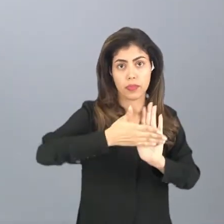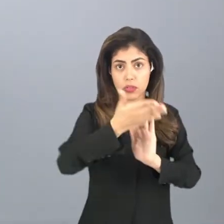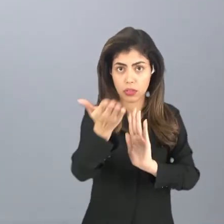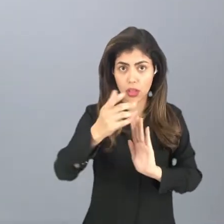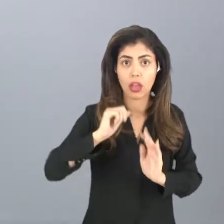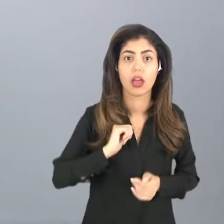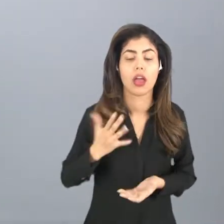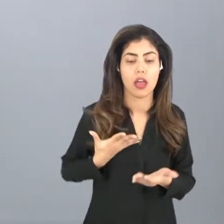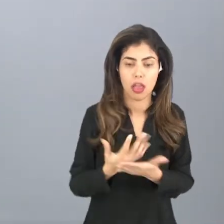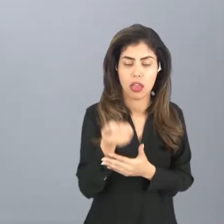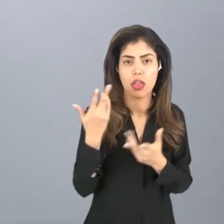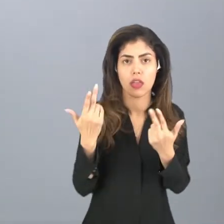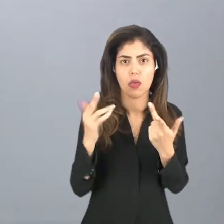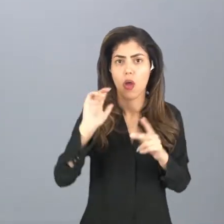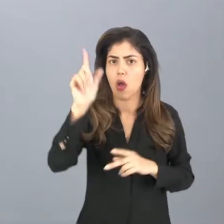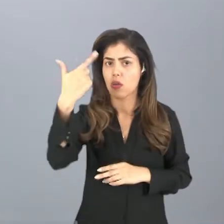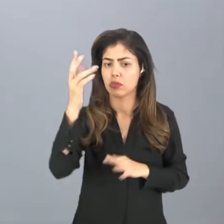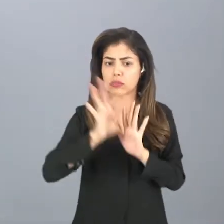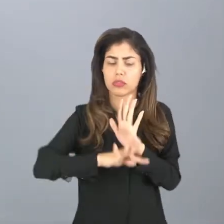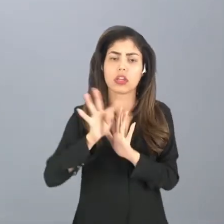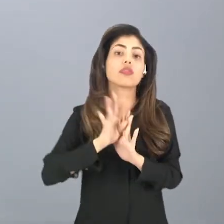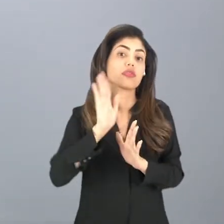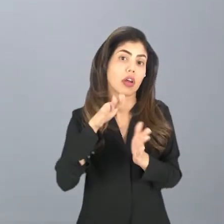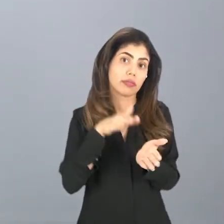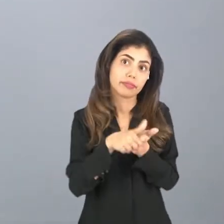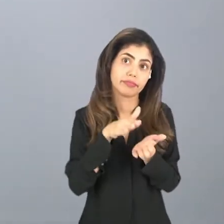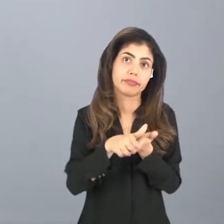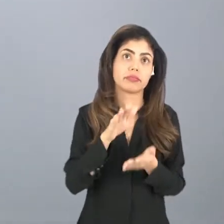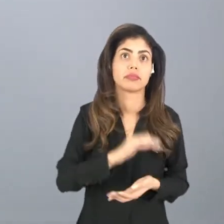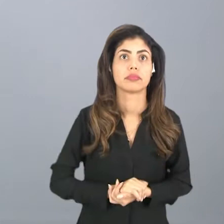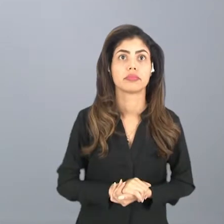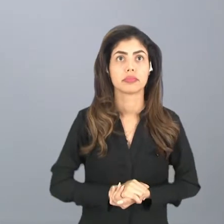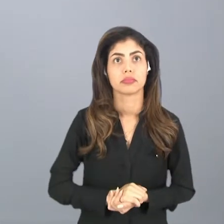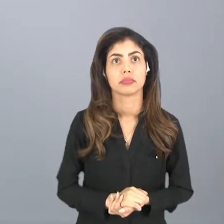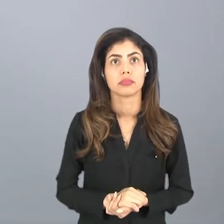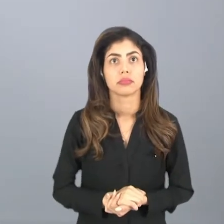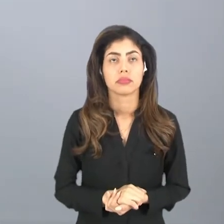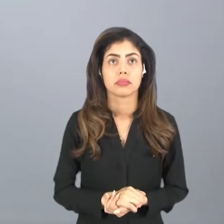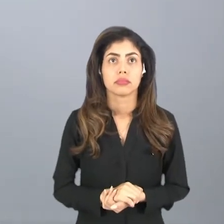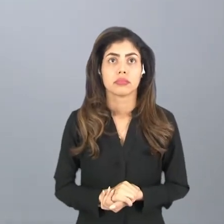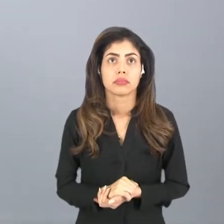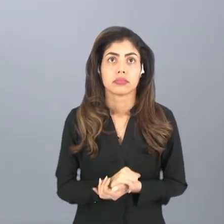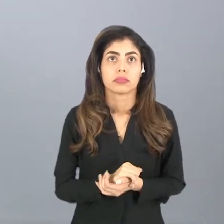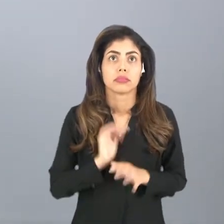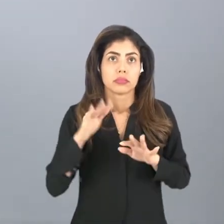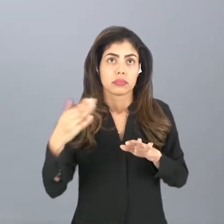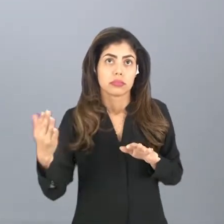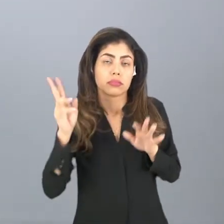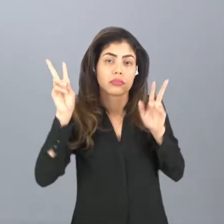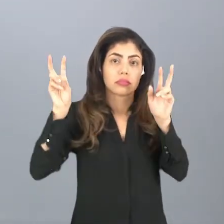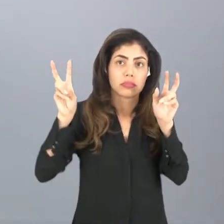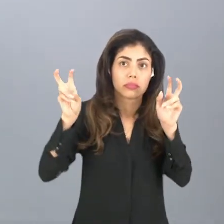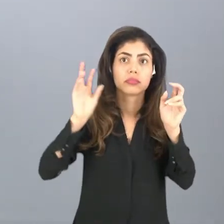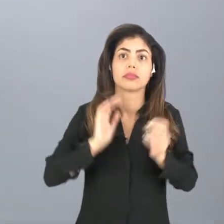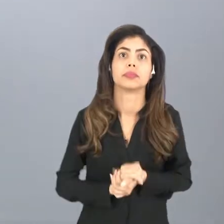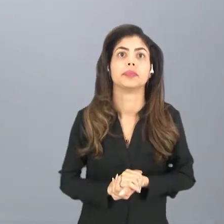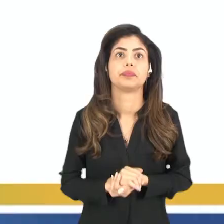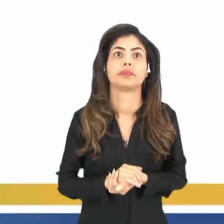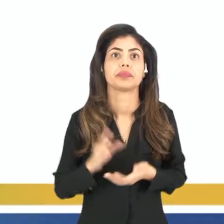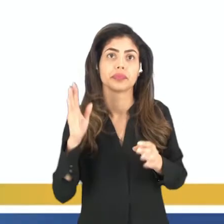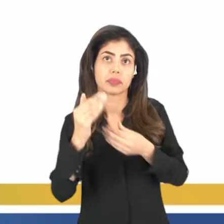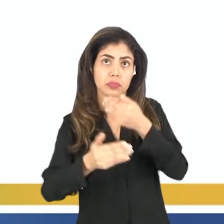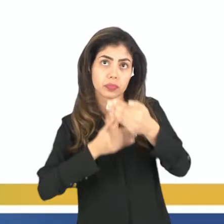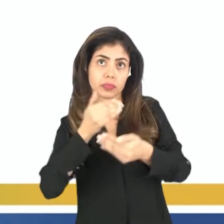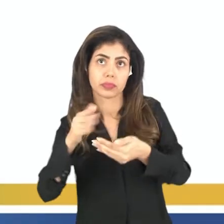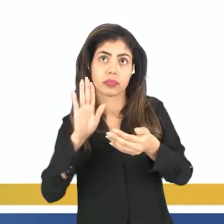abordada não está igual a outros textos já produzidos. Quanto ao conteúdo, né? Grado de